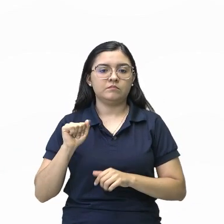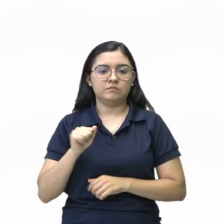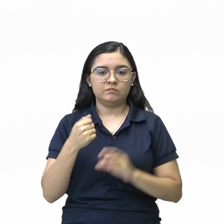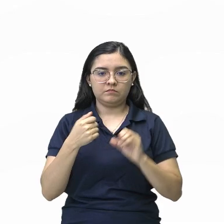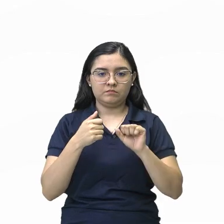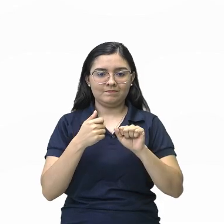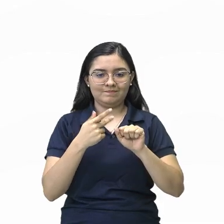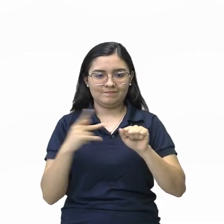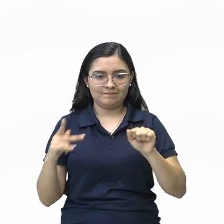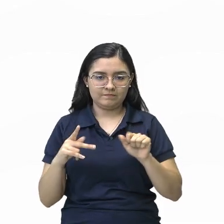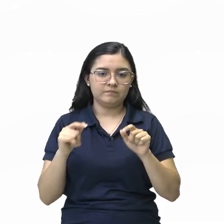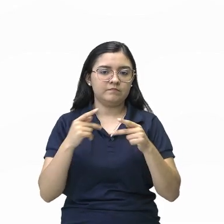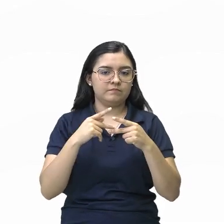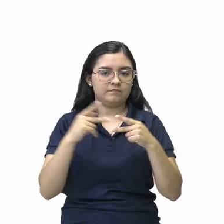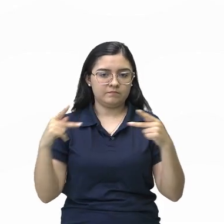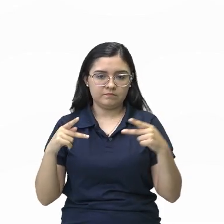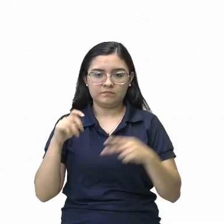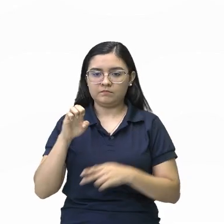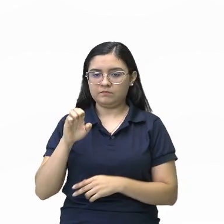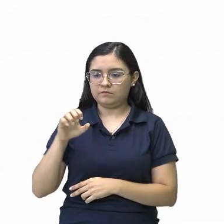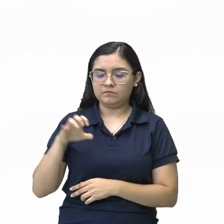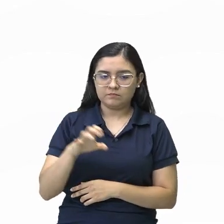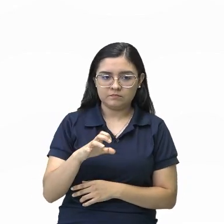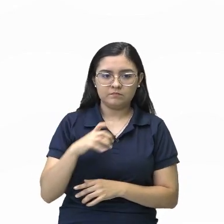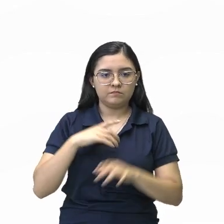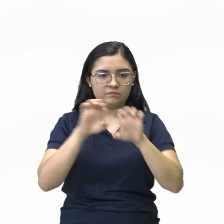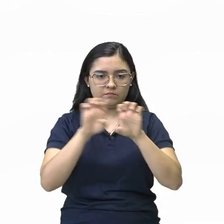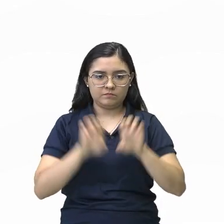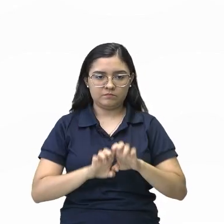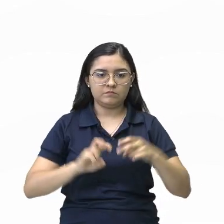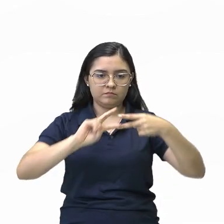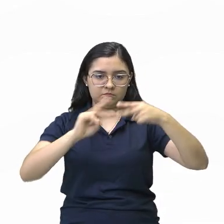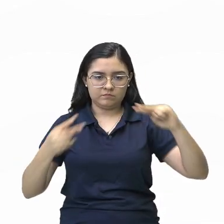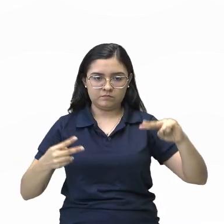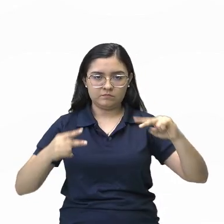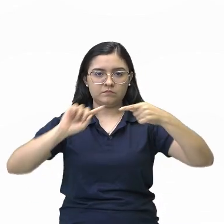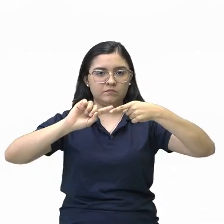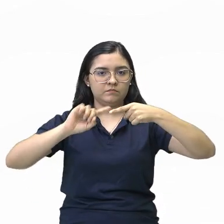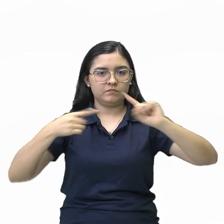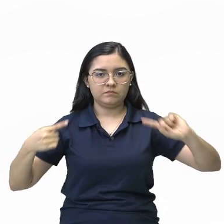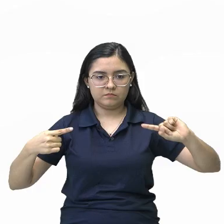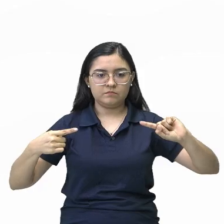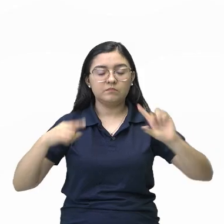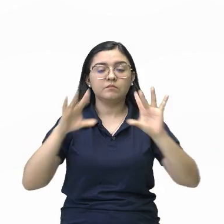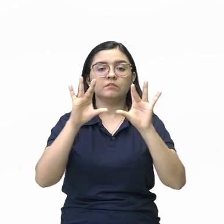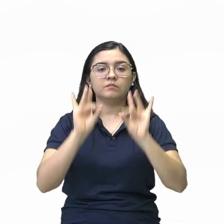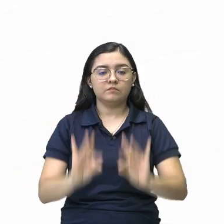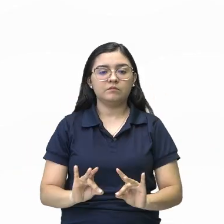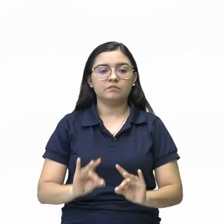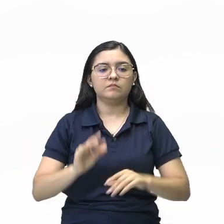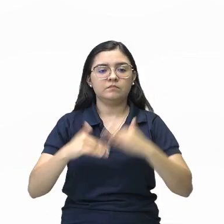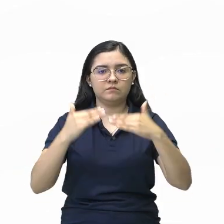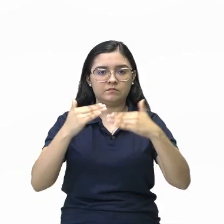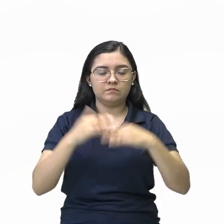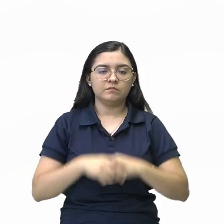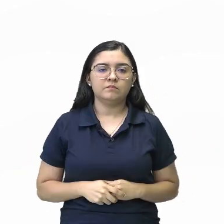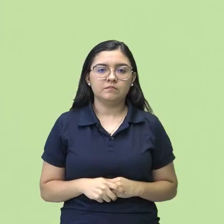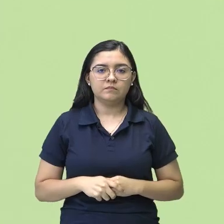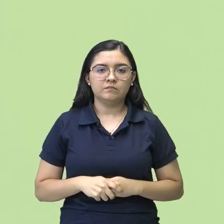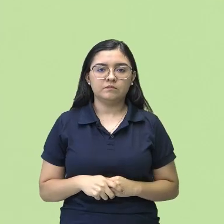aminoácidos, proteínas, enzimas, estrutura do DNA e RNA, Detalhamento,